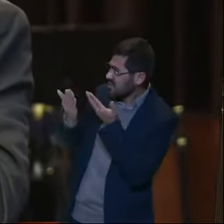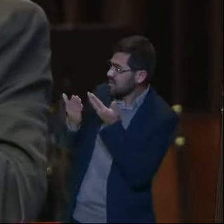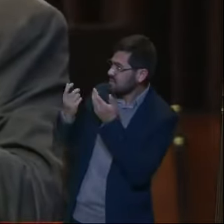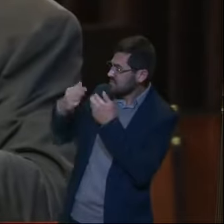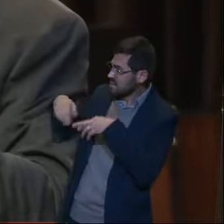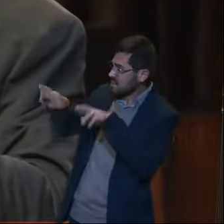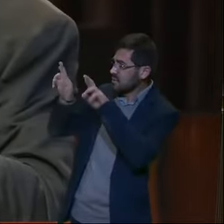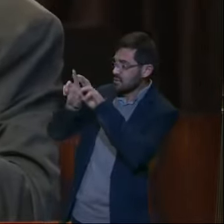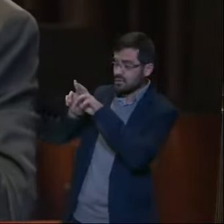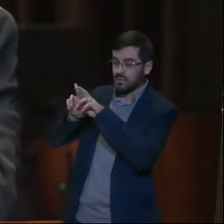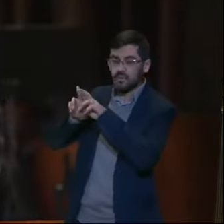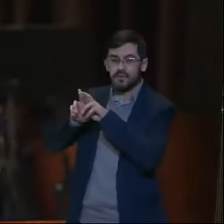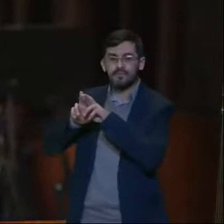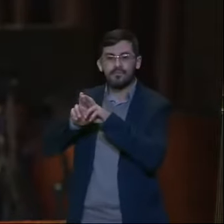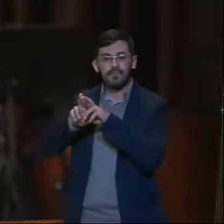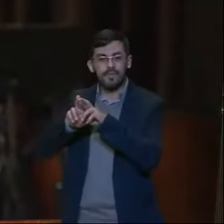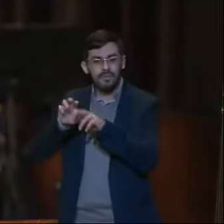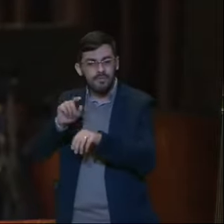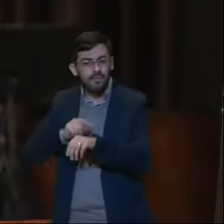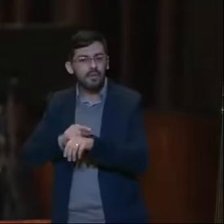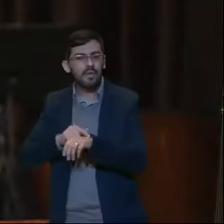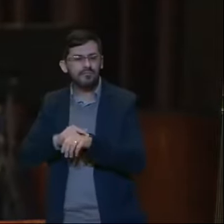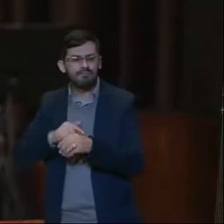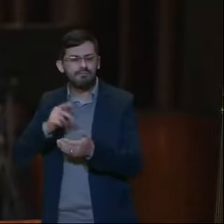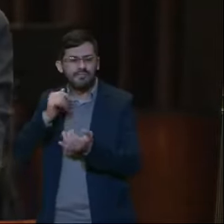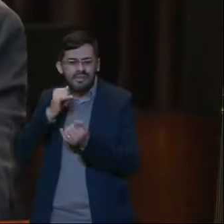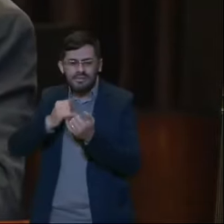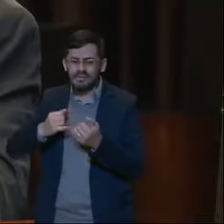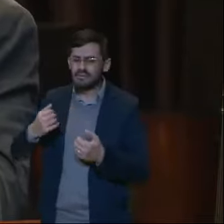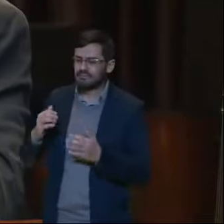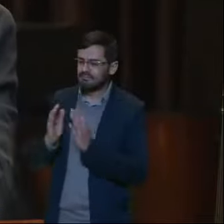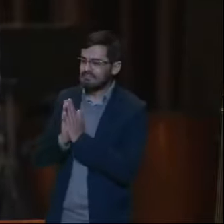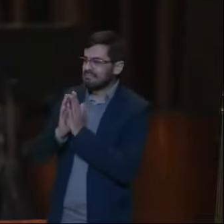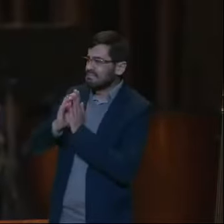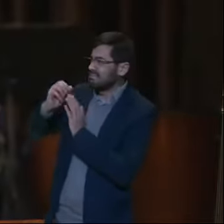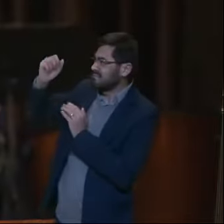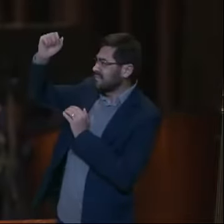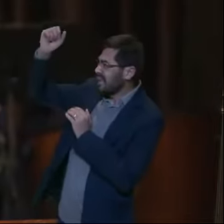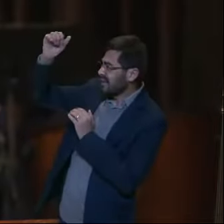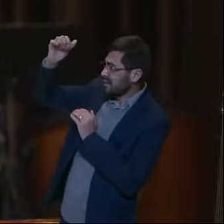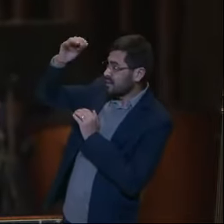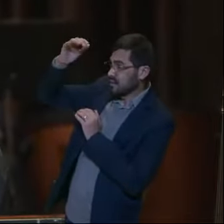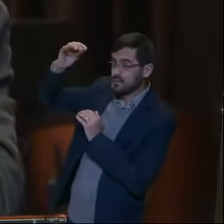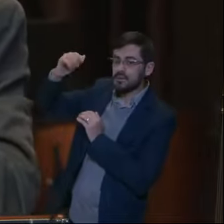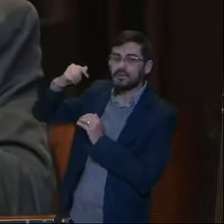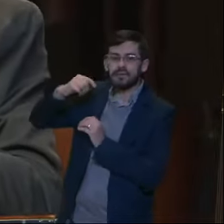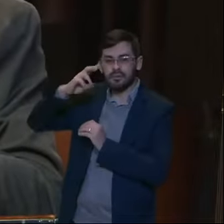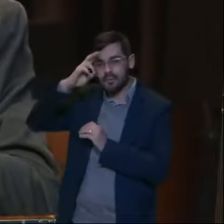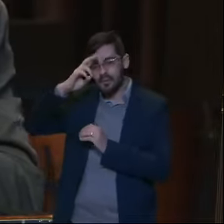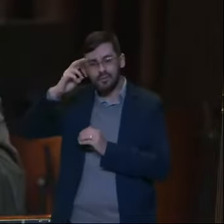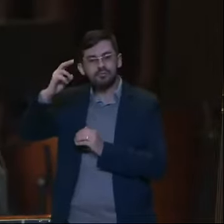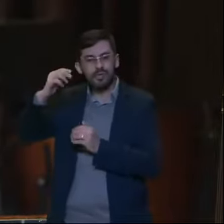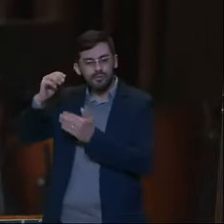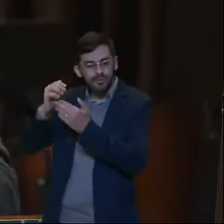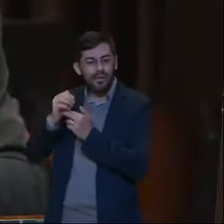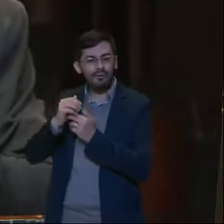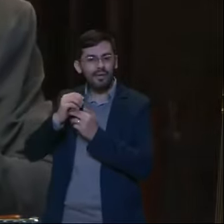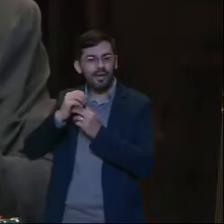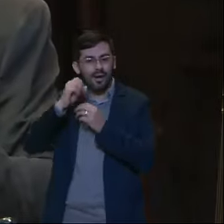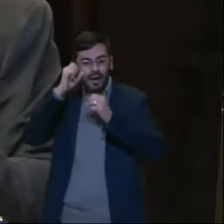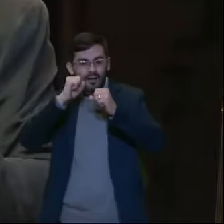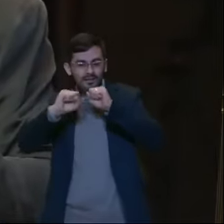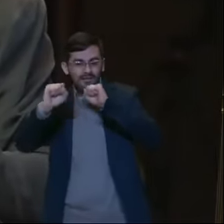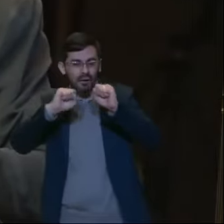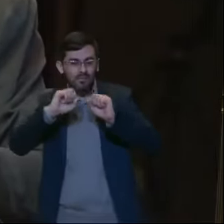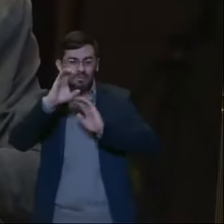espírito? E aí começaram a vir aquelas gotas da graça na minha alma, no meu coração. E Deus me lembra de Salmos